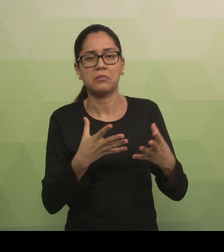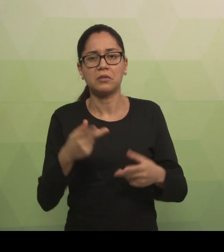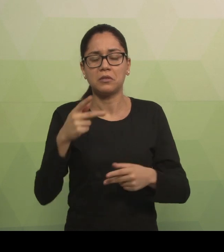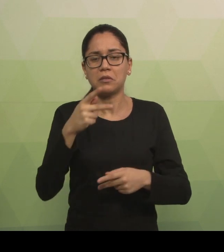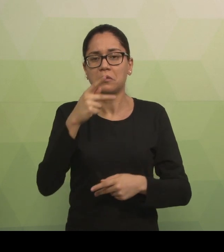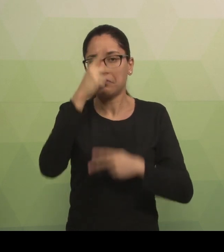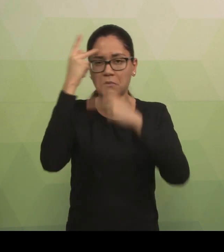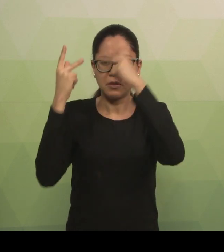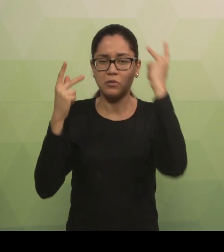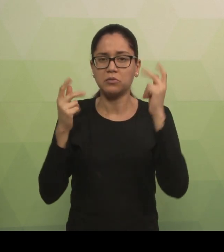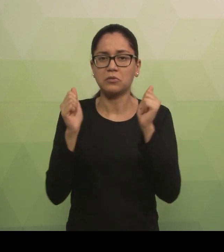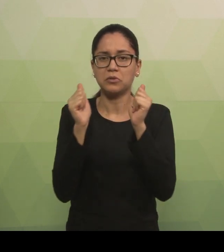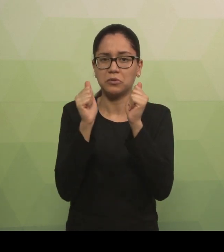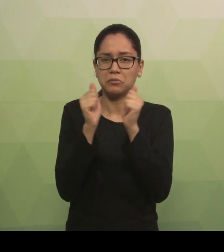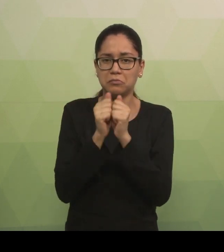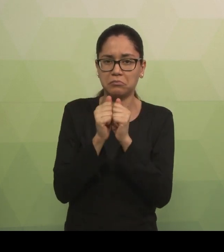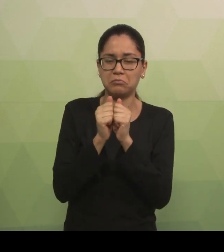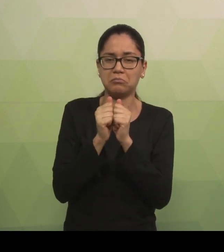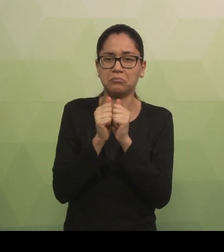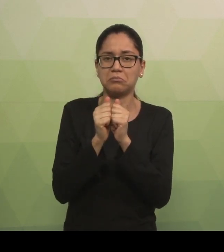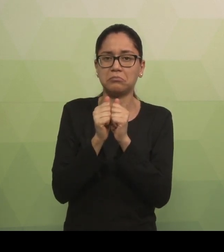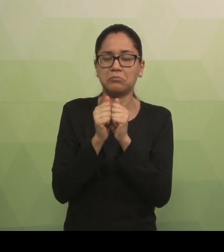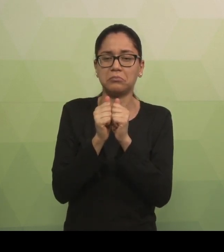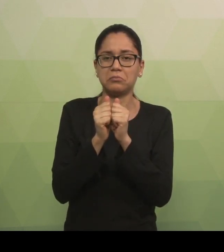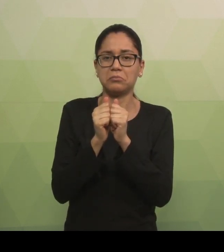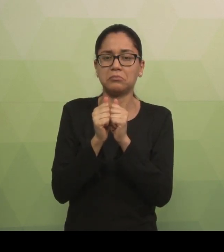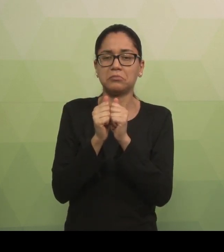ilustrar, tomemos como exemplo o computador.